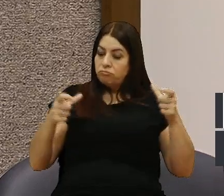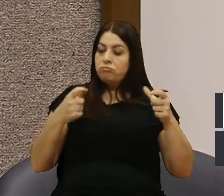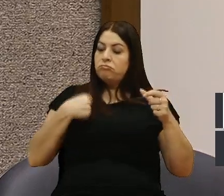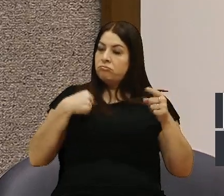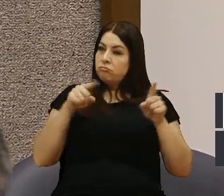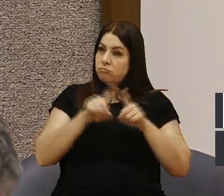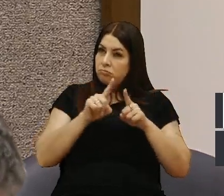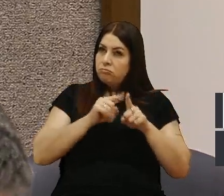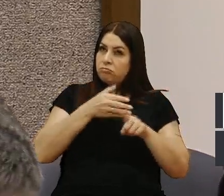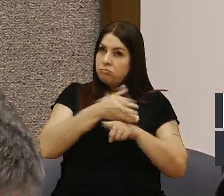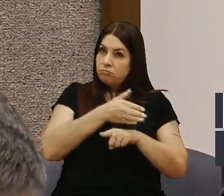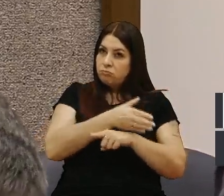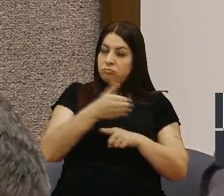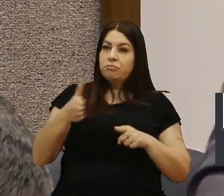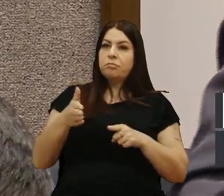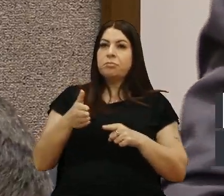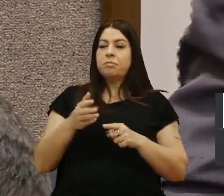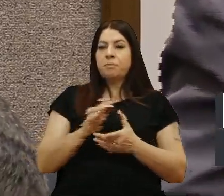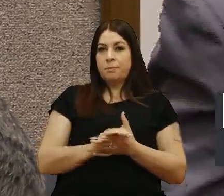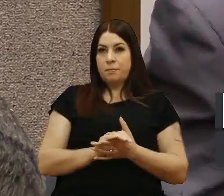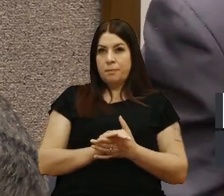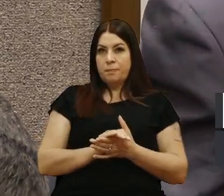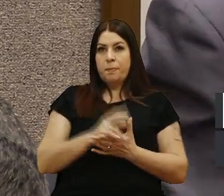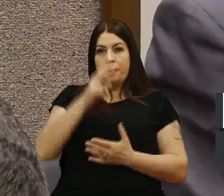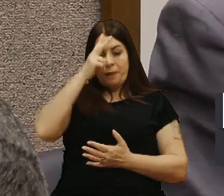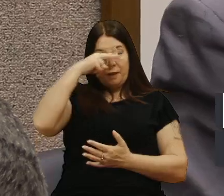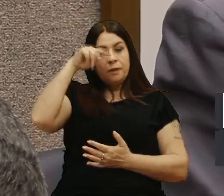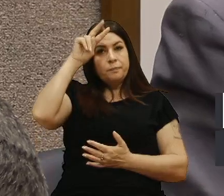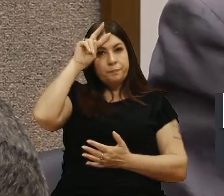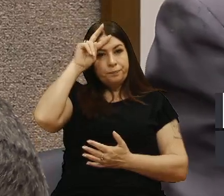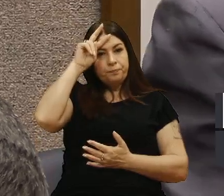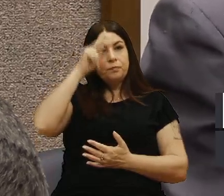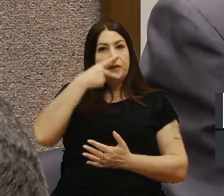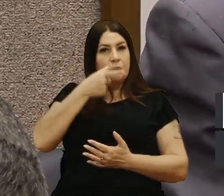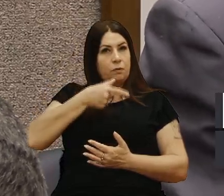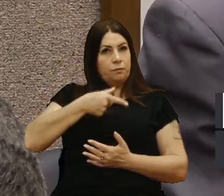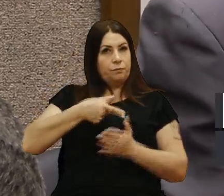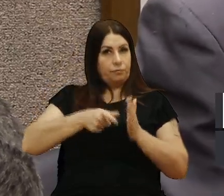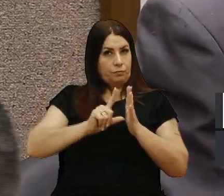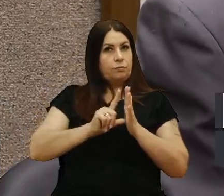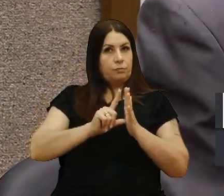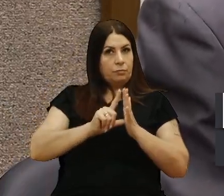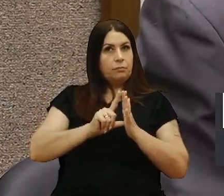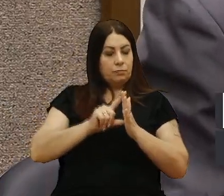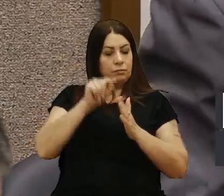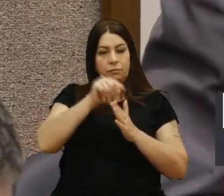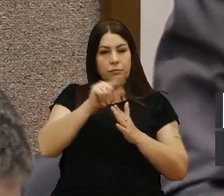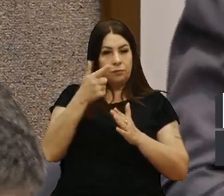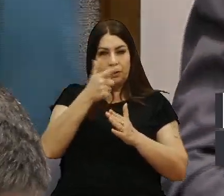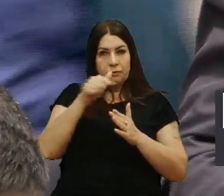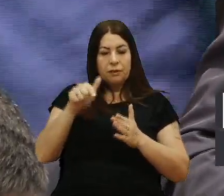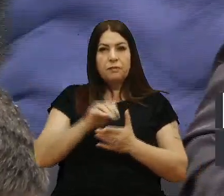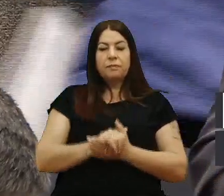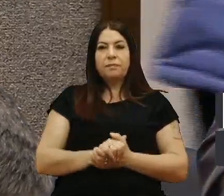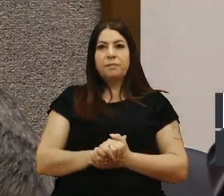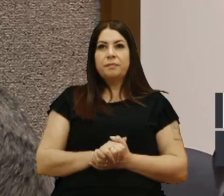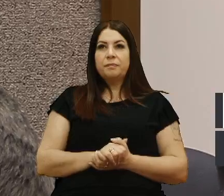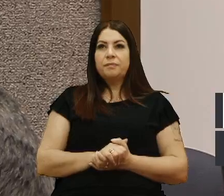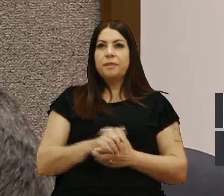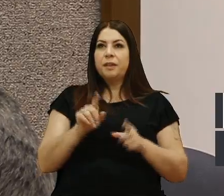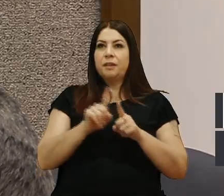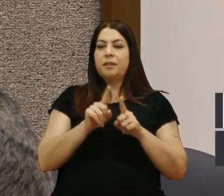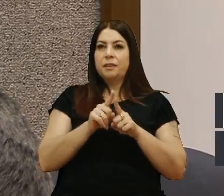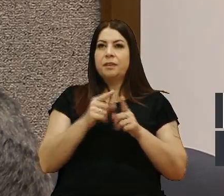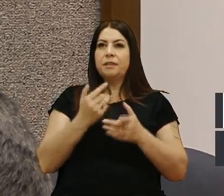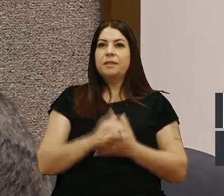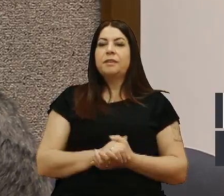inclusive, estive lá, nobre colega Edson da Rosa, que eu citei antes do senhor não estava aqui, seu belíssimo trabalho que o senhor